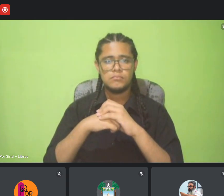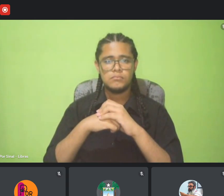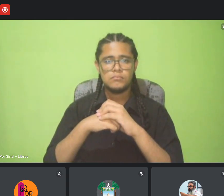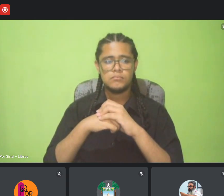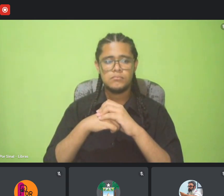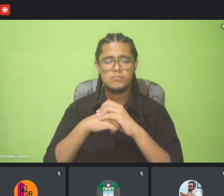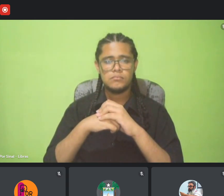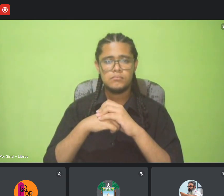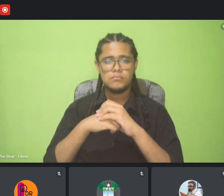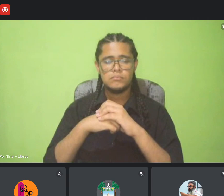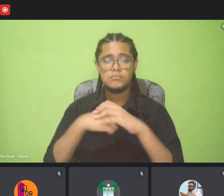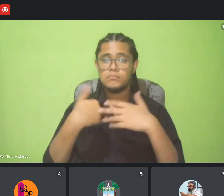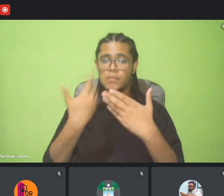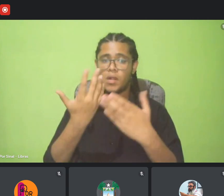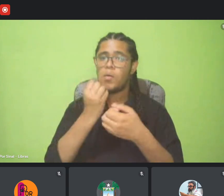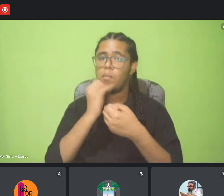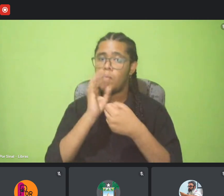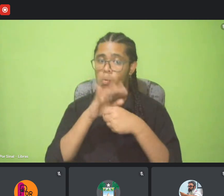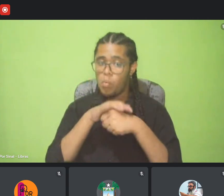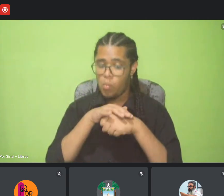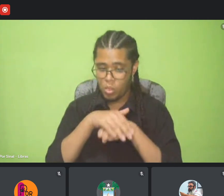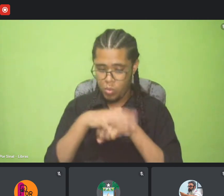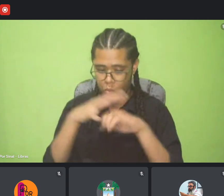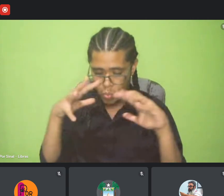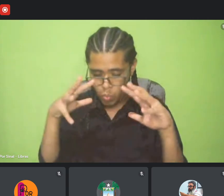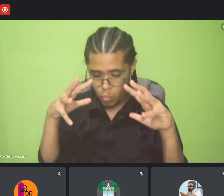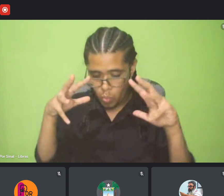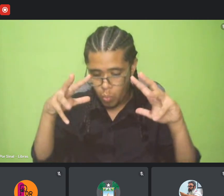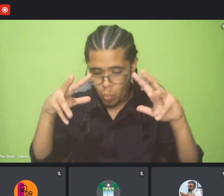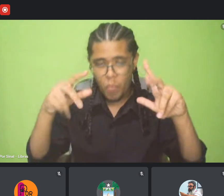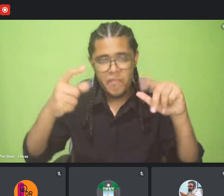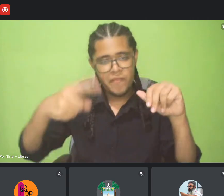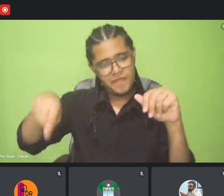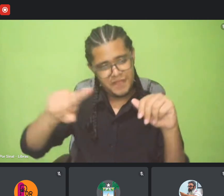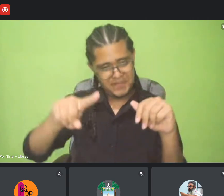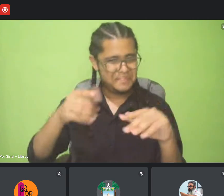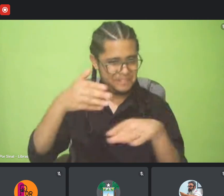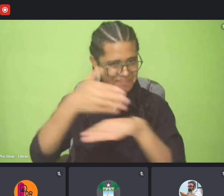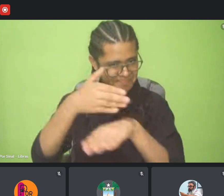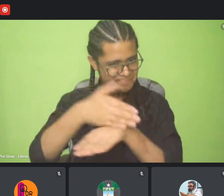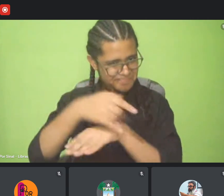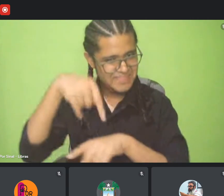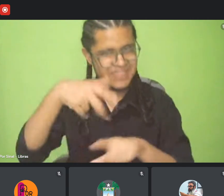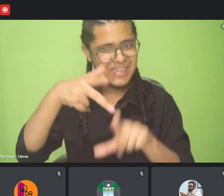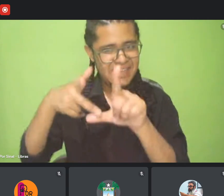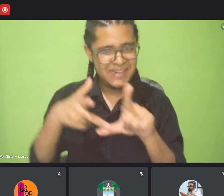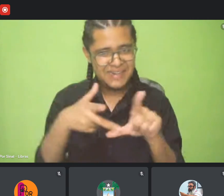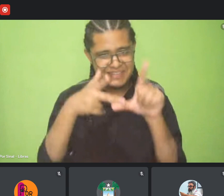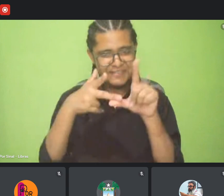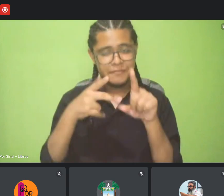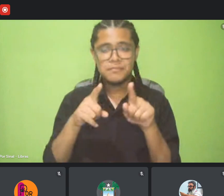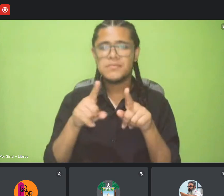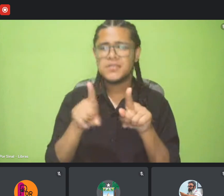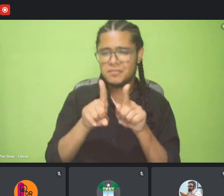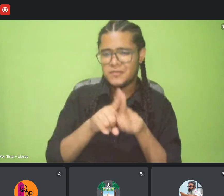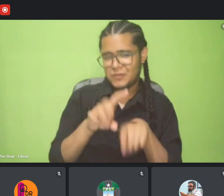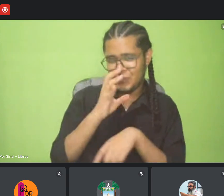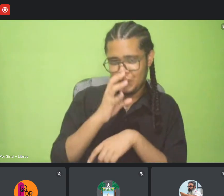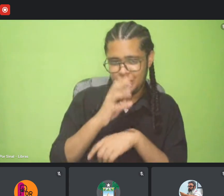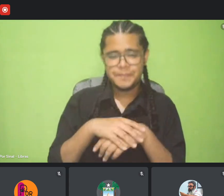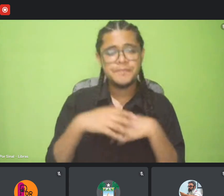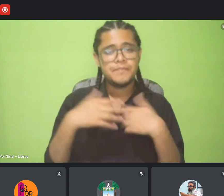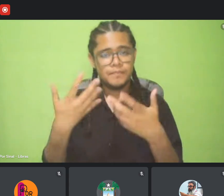Boa noite, todos, todas e todes. Me chamo Adler Barros, fazendo minha